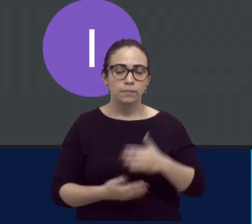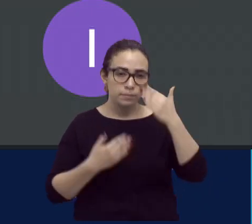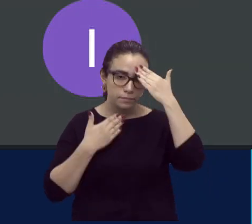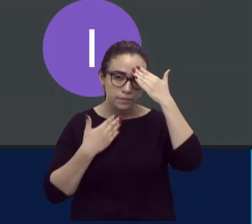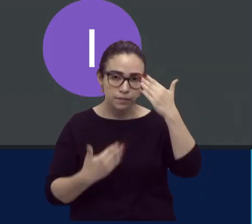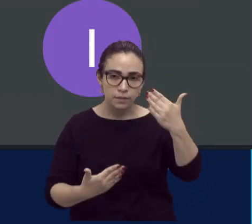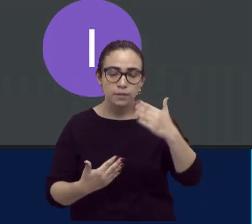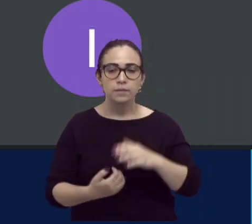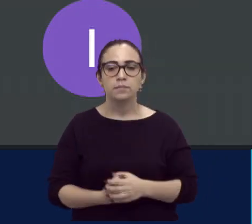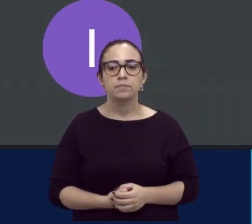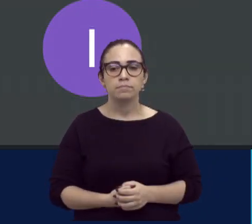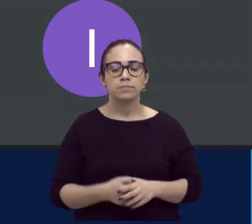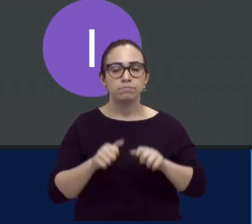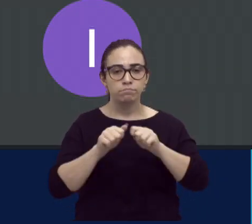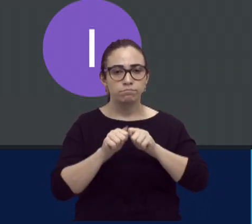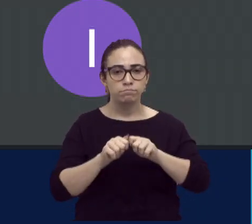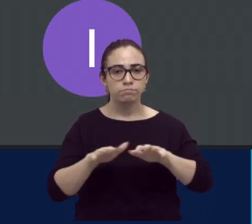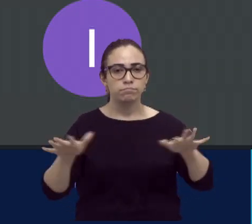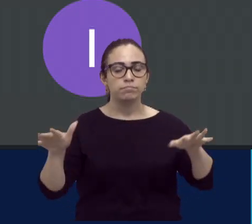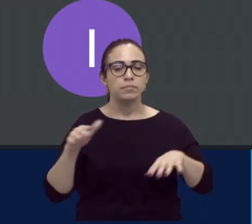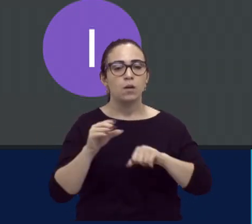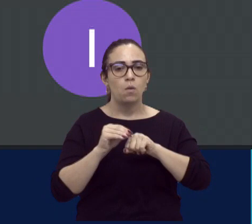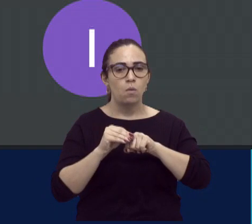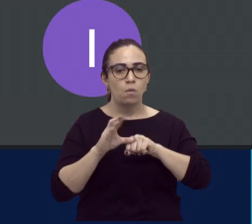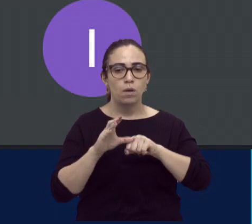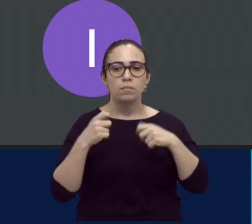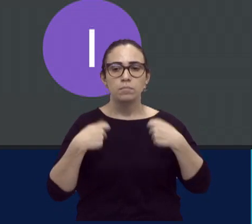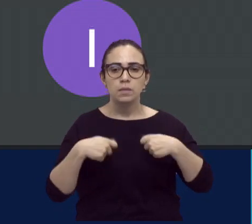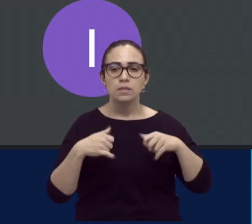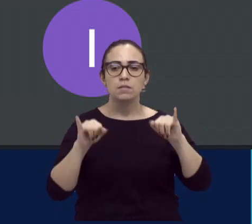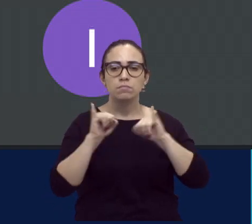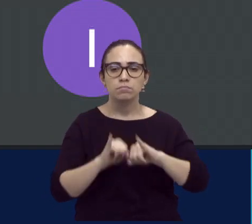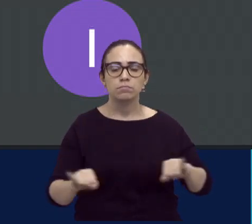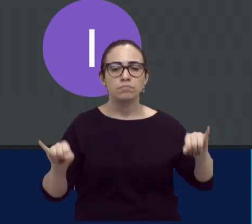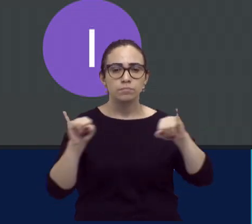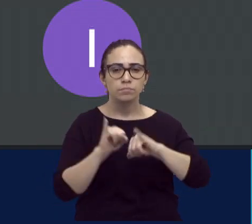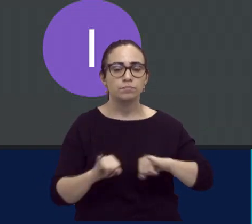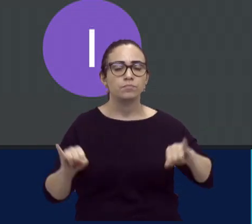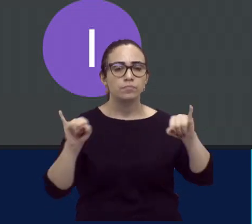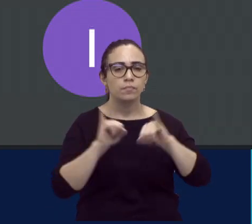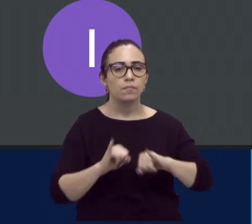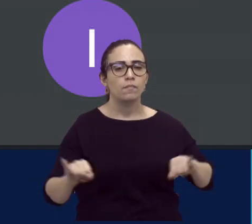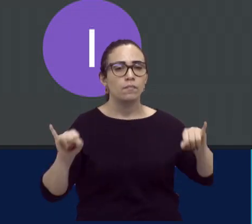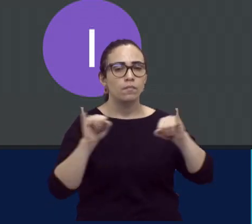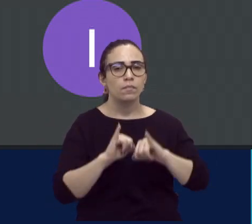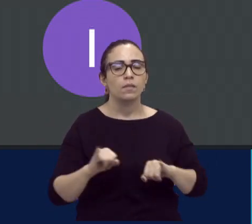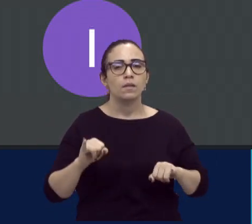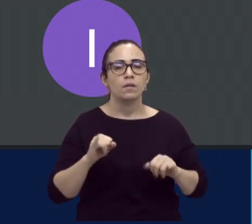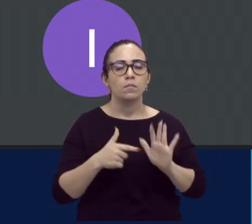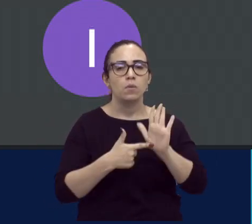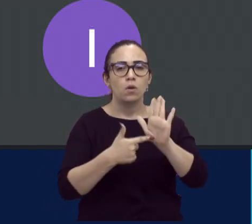Gratidão, amplie, é um conhecimento que deve ser amplamente divulgado, amplamente vivido,